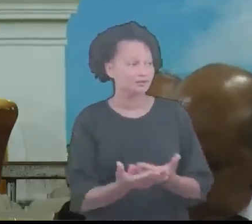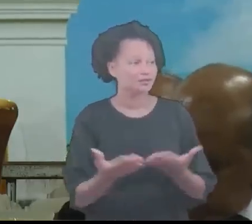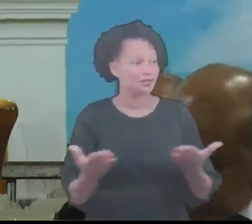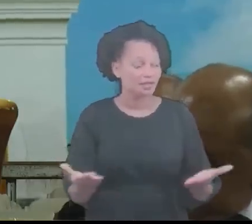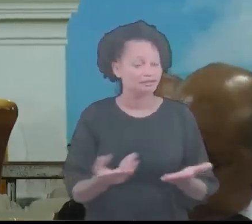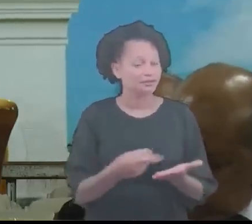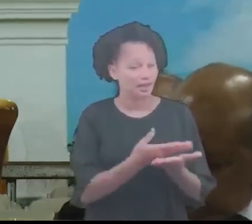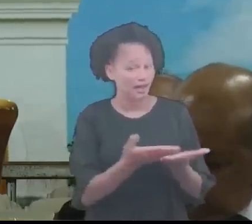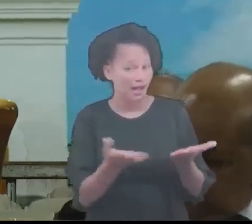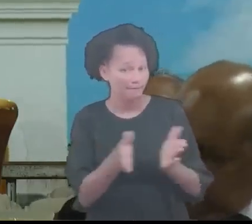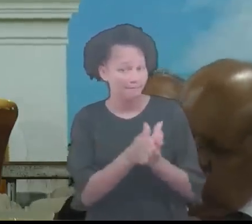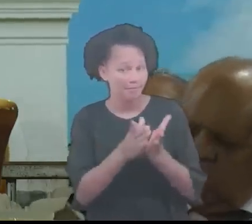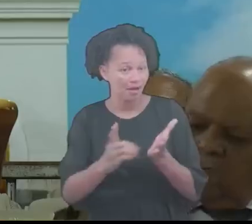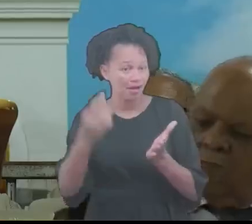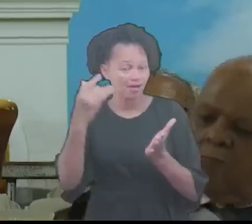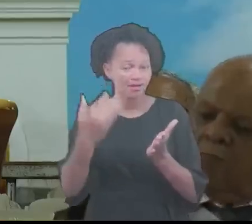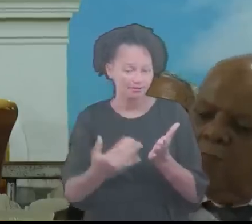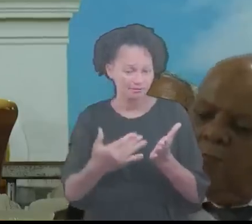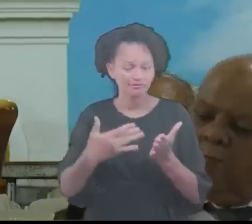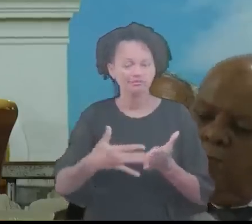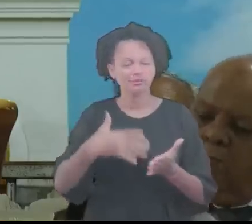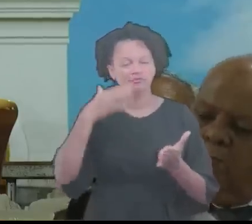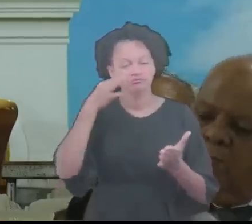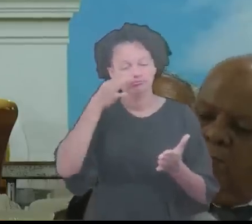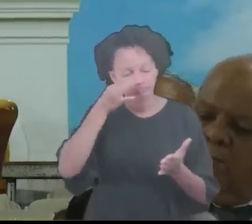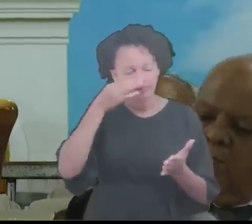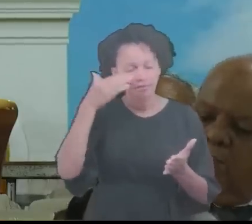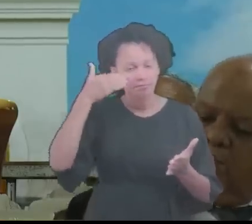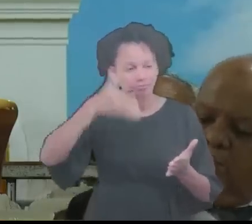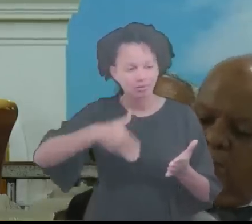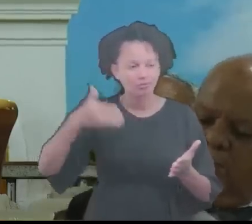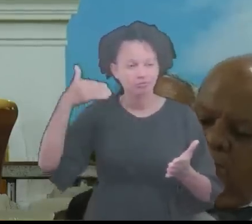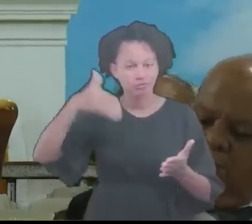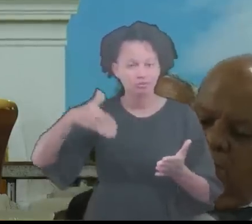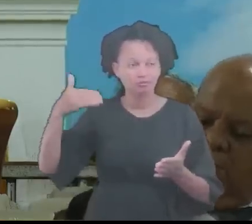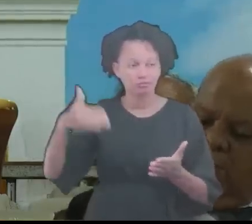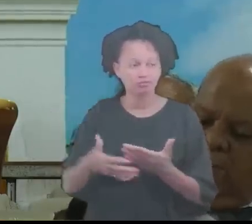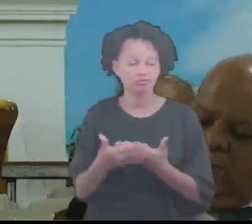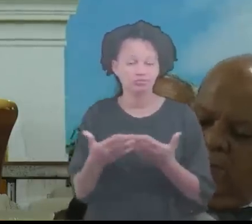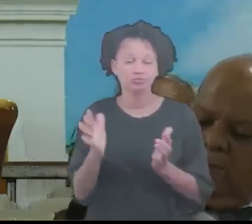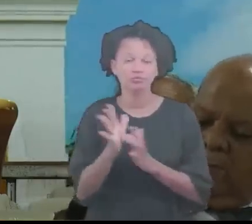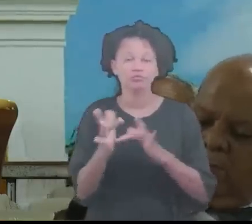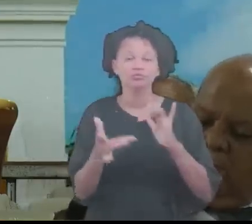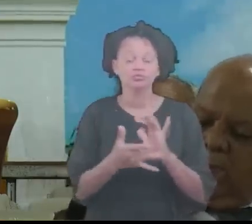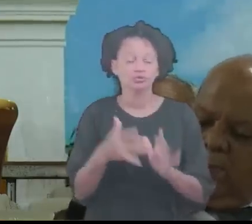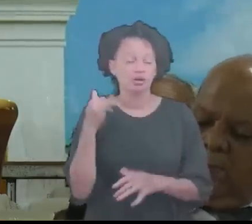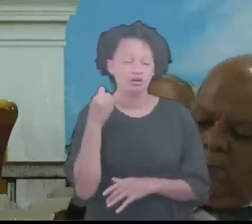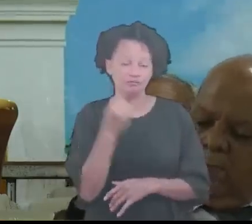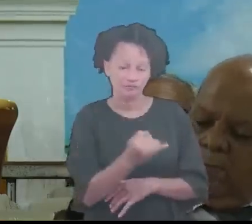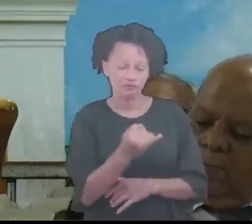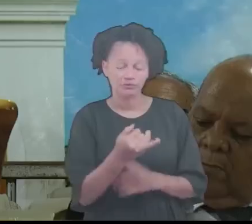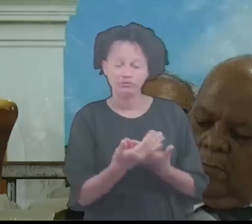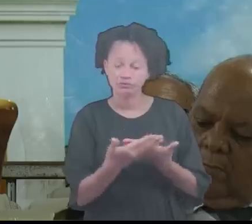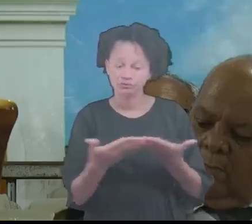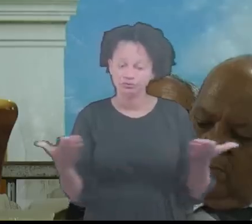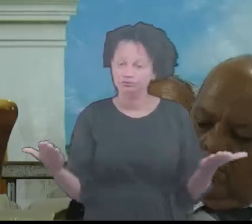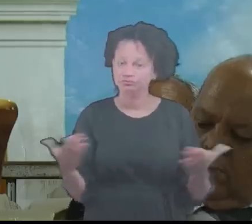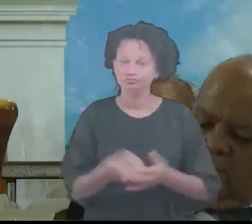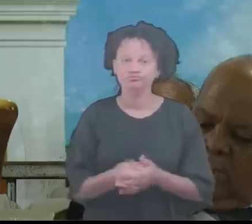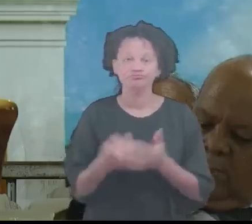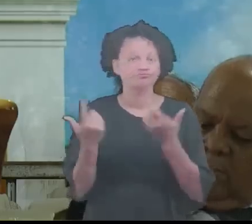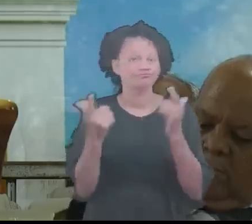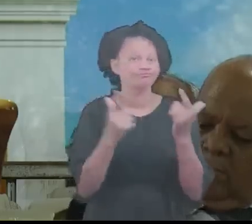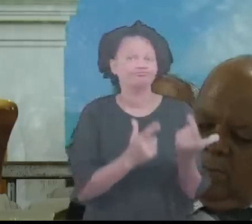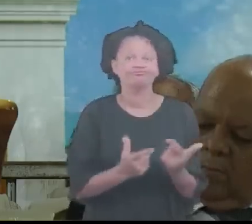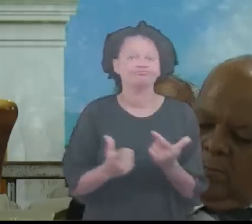são elas que de mim testificam. E quando Jesus disse isso, não havia